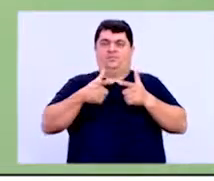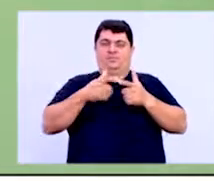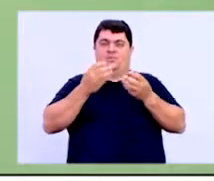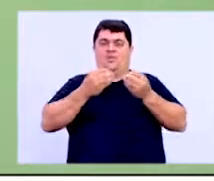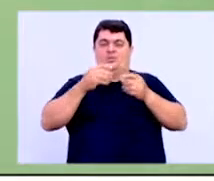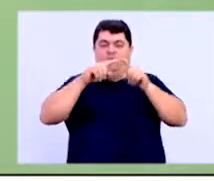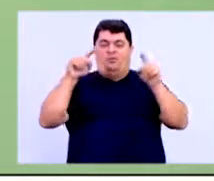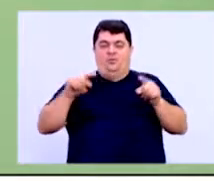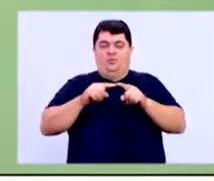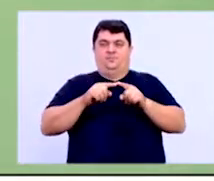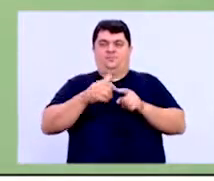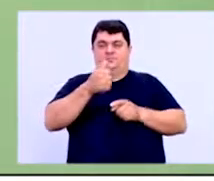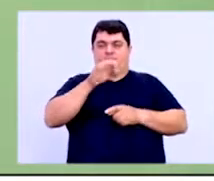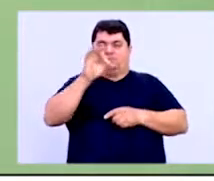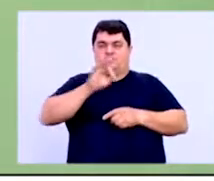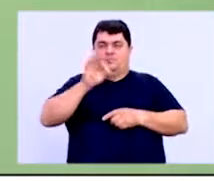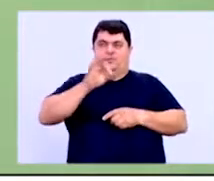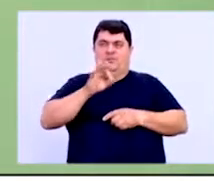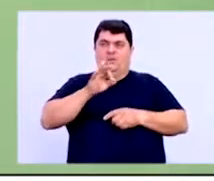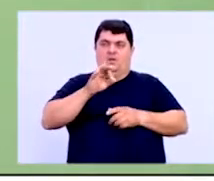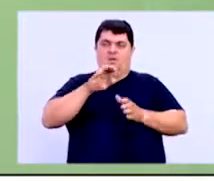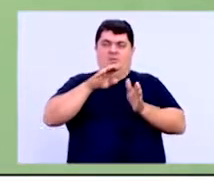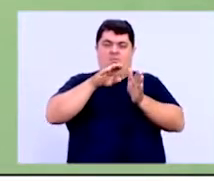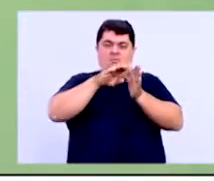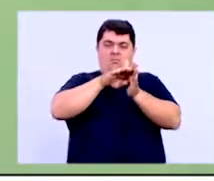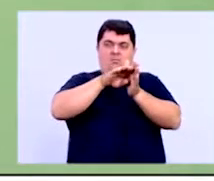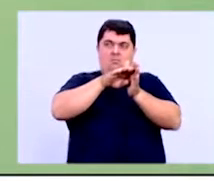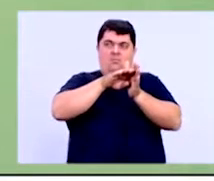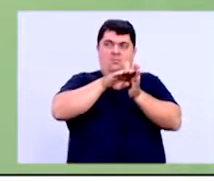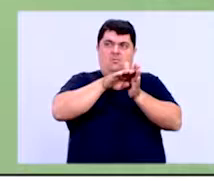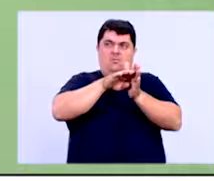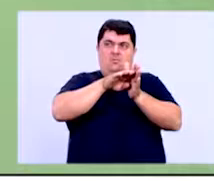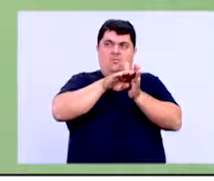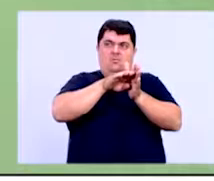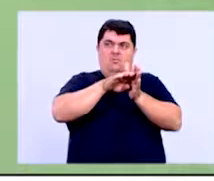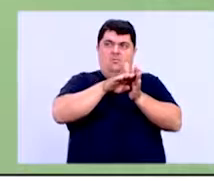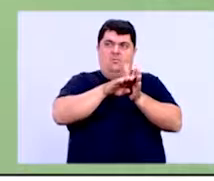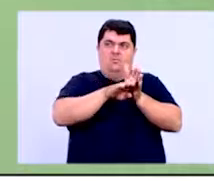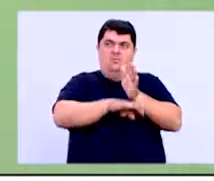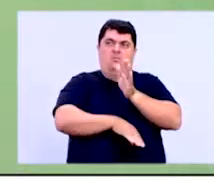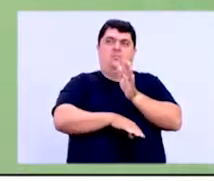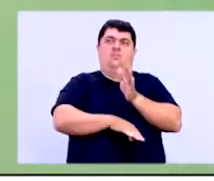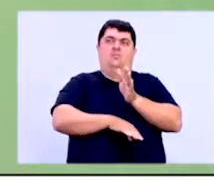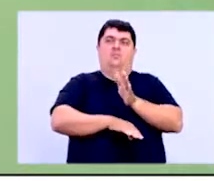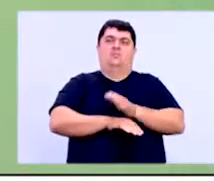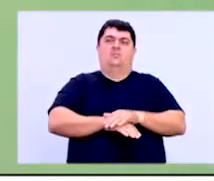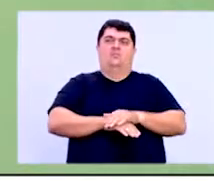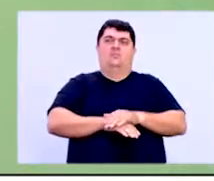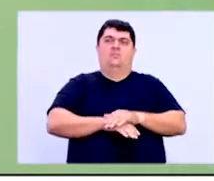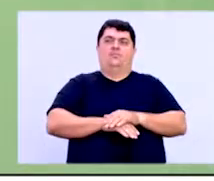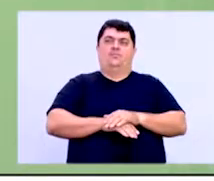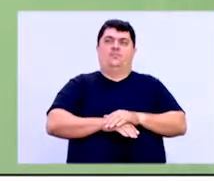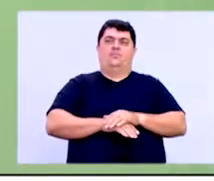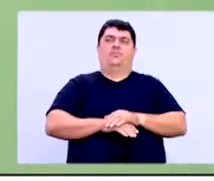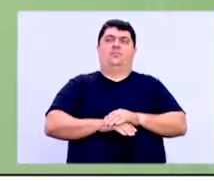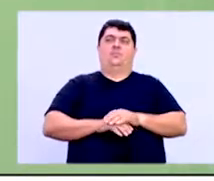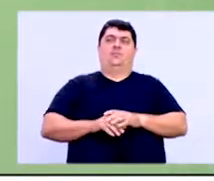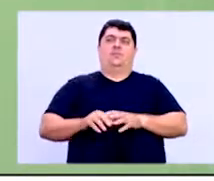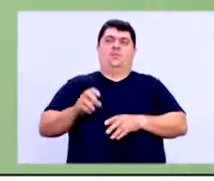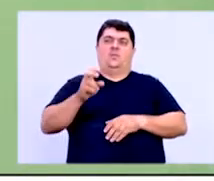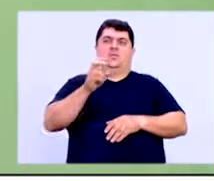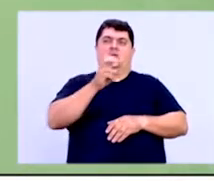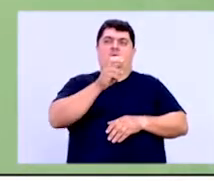make-up divisor? 100%, certo? 100% das receitas. Então, 100% menos